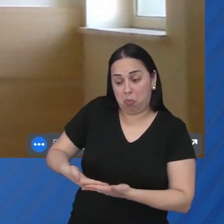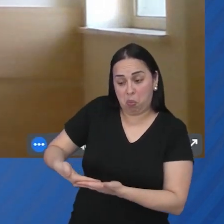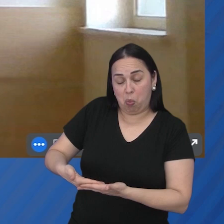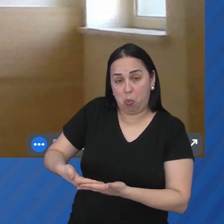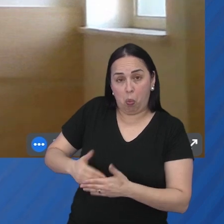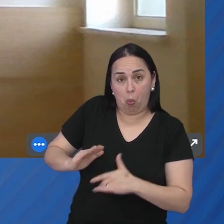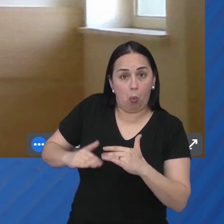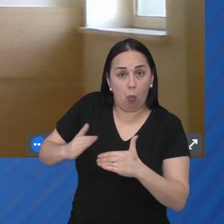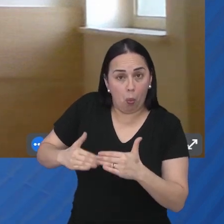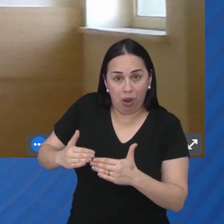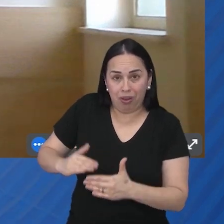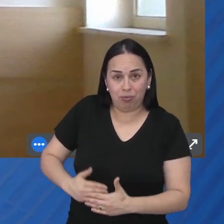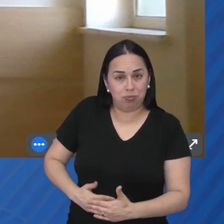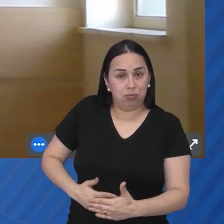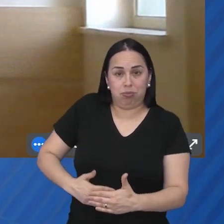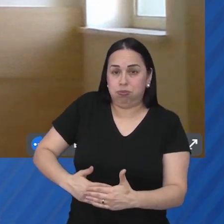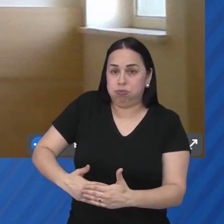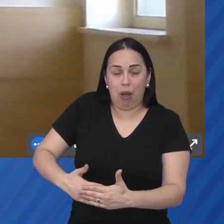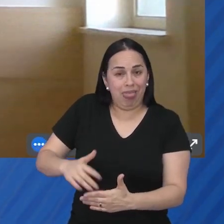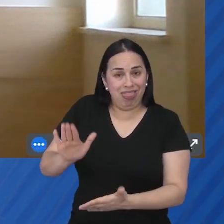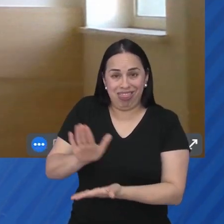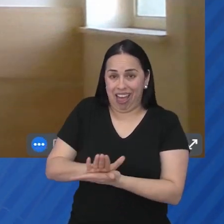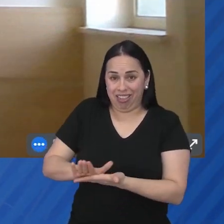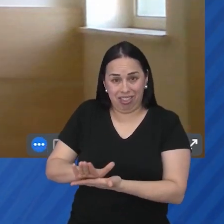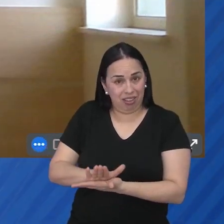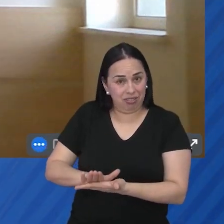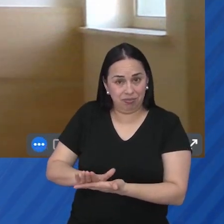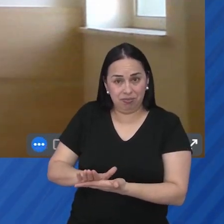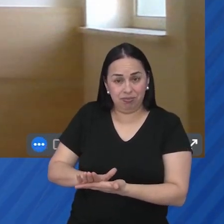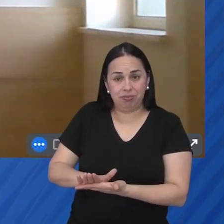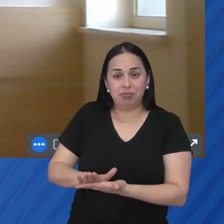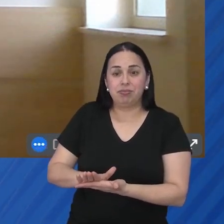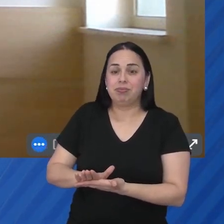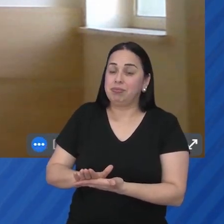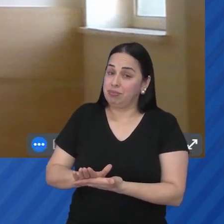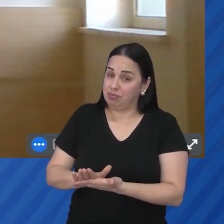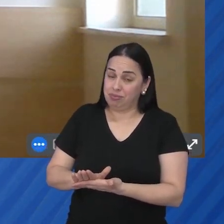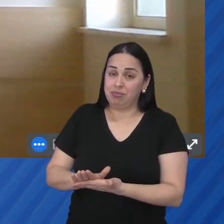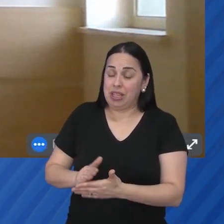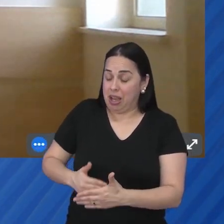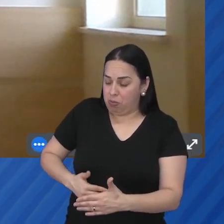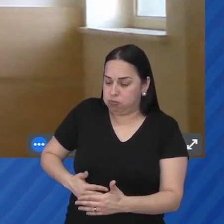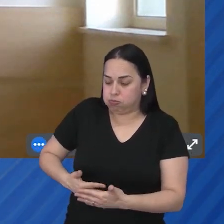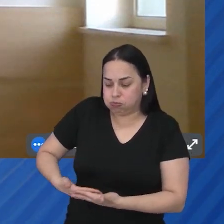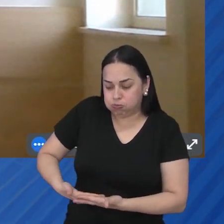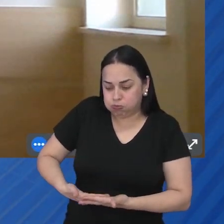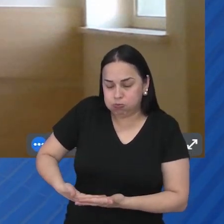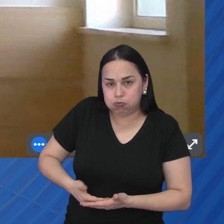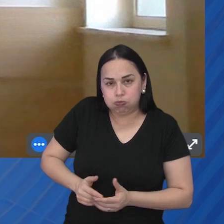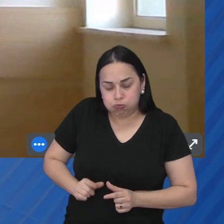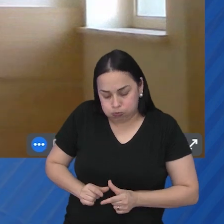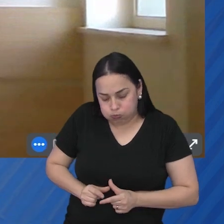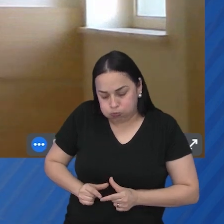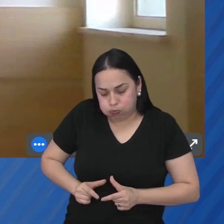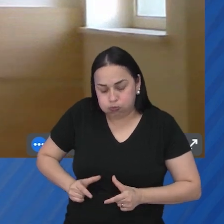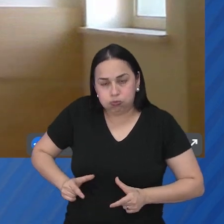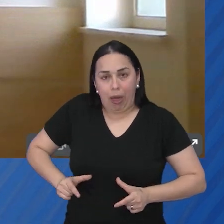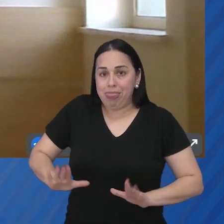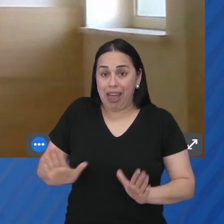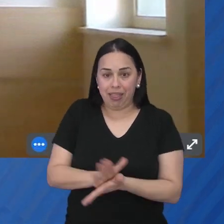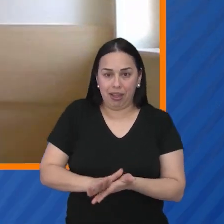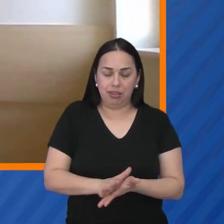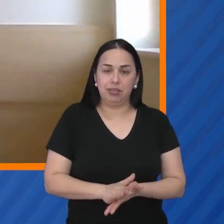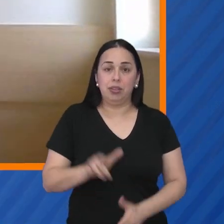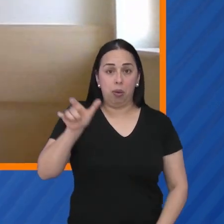desse bebê não desenvolver bem, ele é o que a gente chama de crescimento intrauterino restrito, ele não